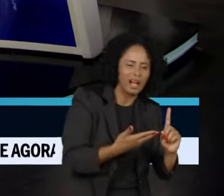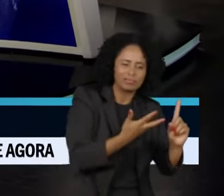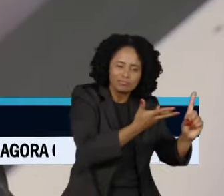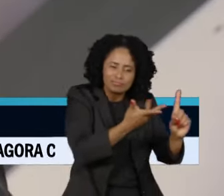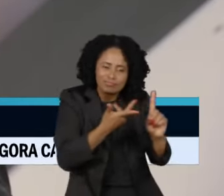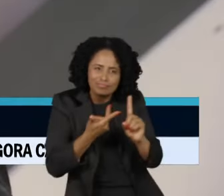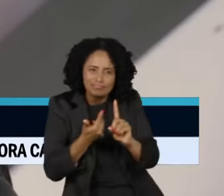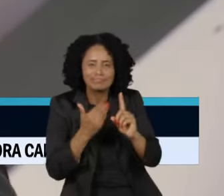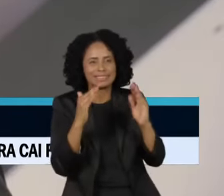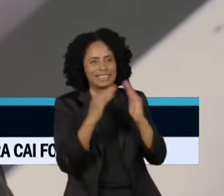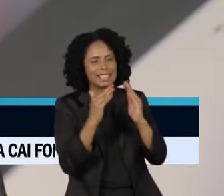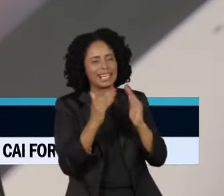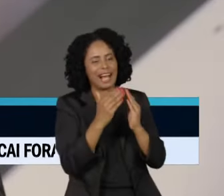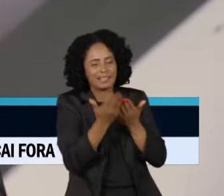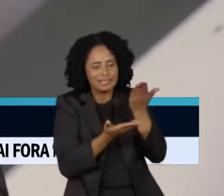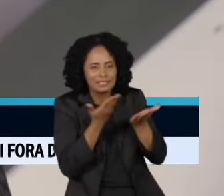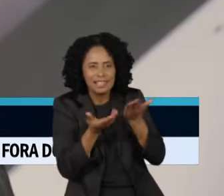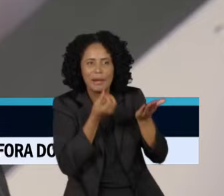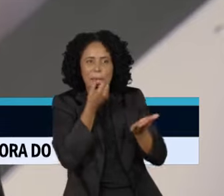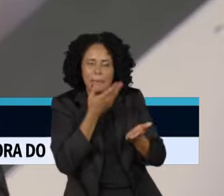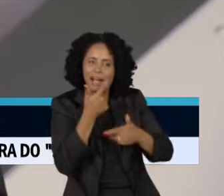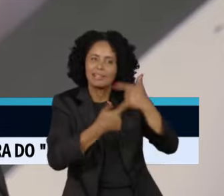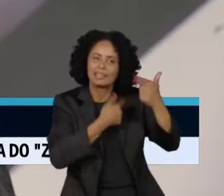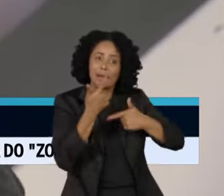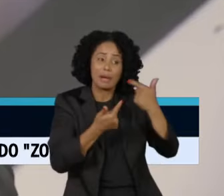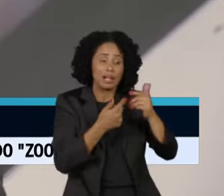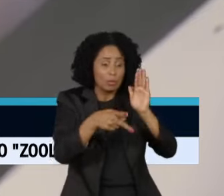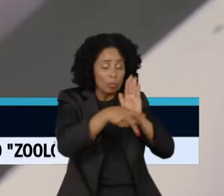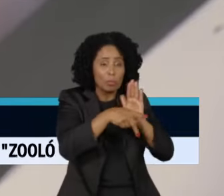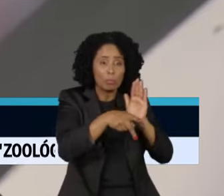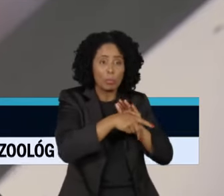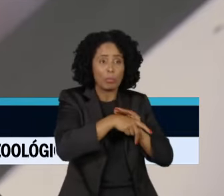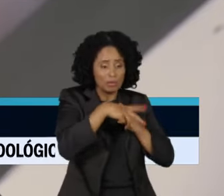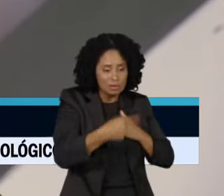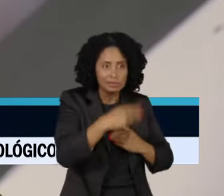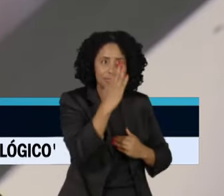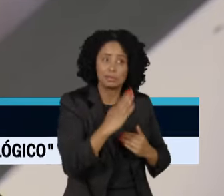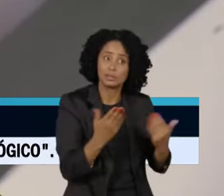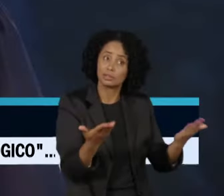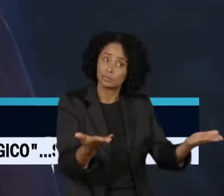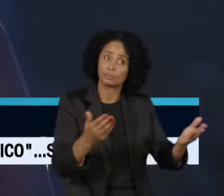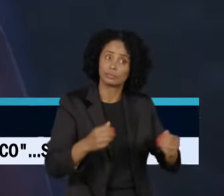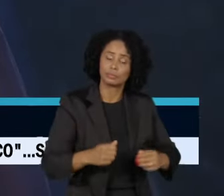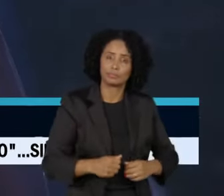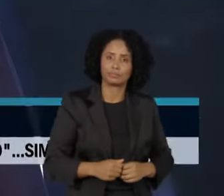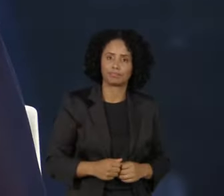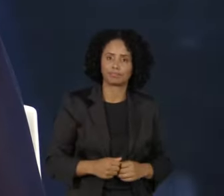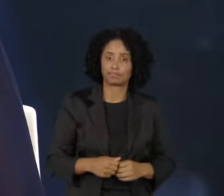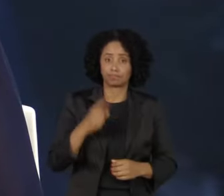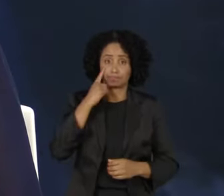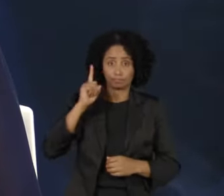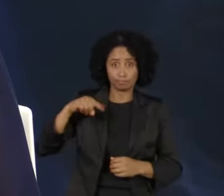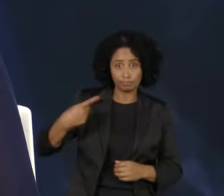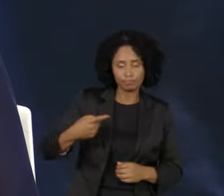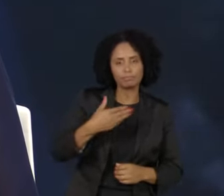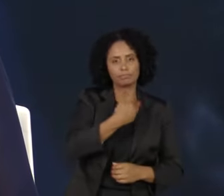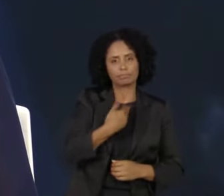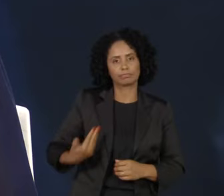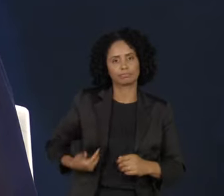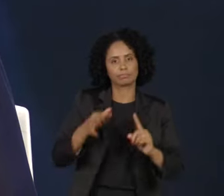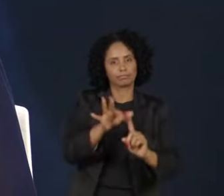um cafezinho, trate bem, porque está prestando serviço para a governabilidade do país. E veja, em instantes, o governo eleito